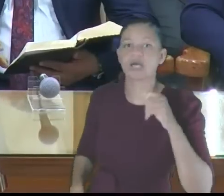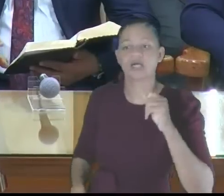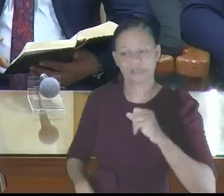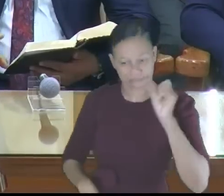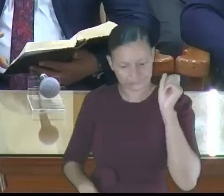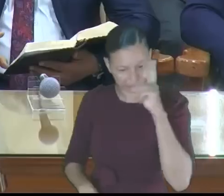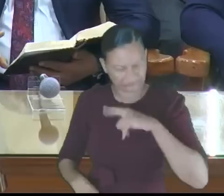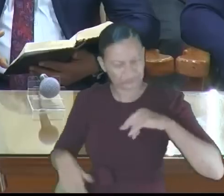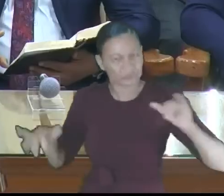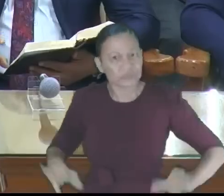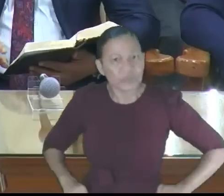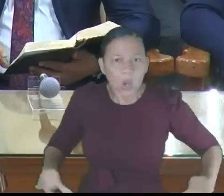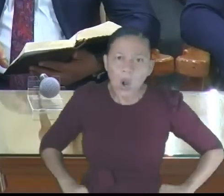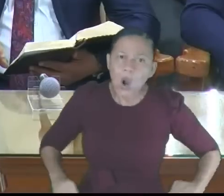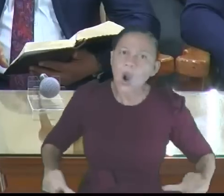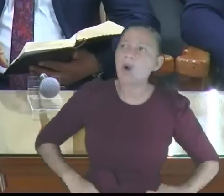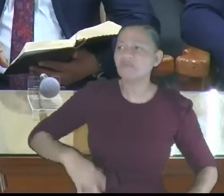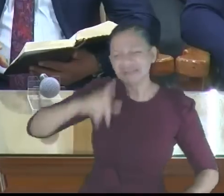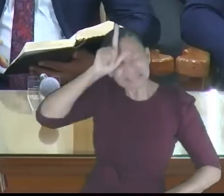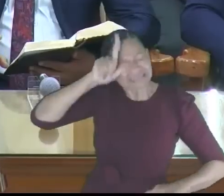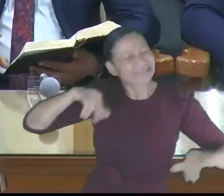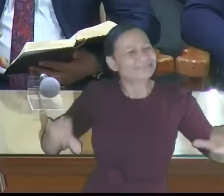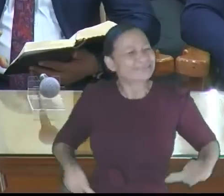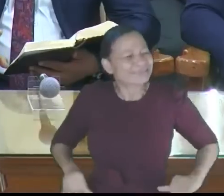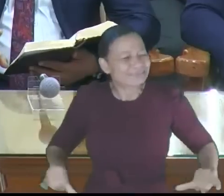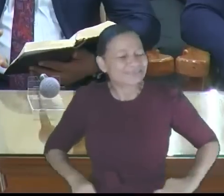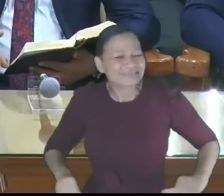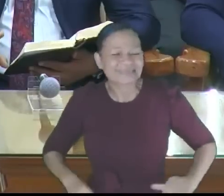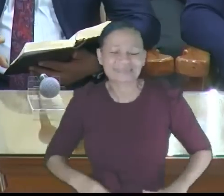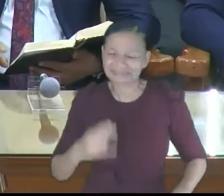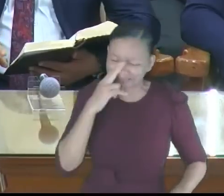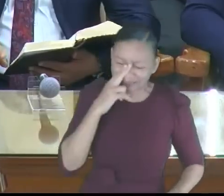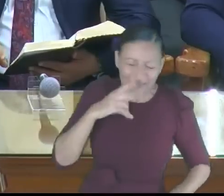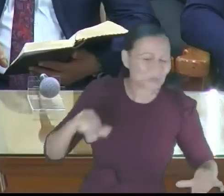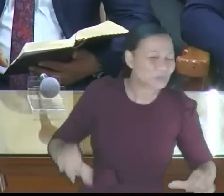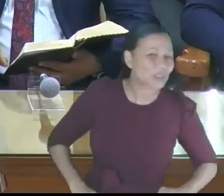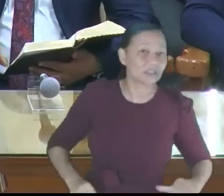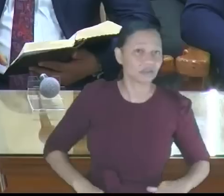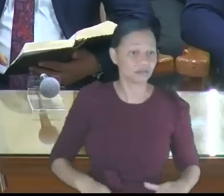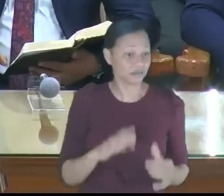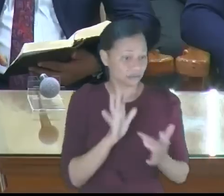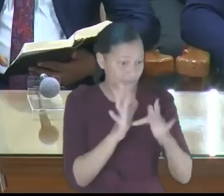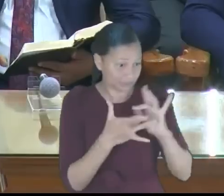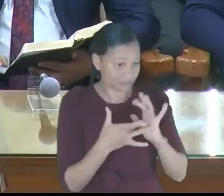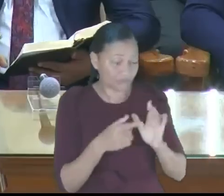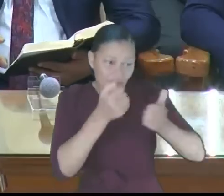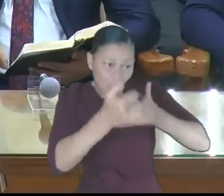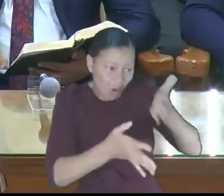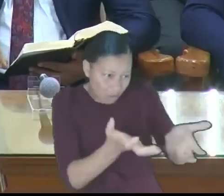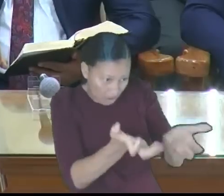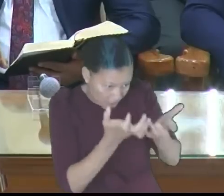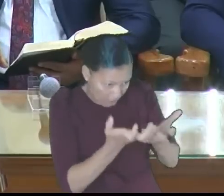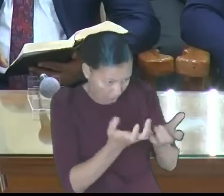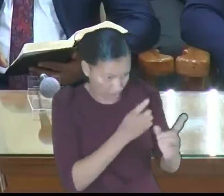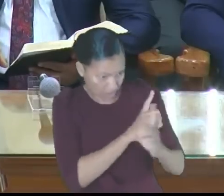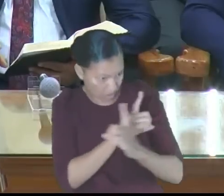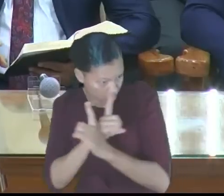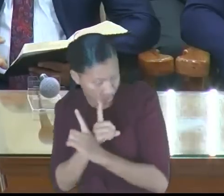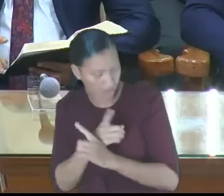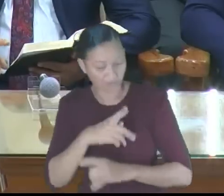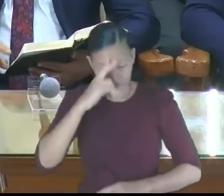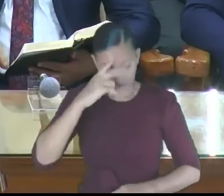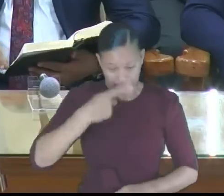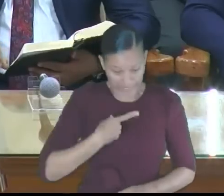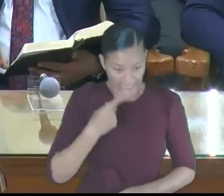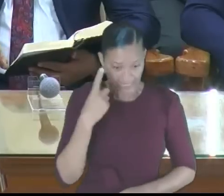É com dores, com dores, com dores. Ser crente é com dores. Jesus disse, quem quiser ser meu discípulo, negue-se a si mesmo. Tome o